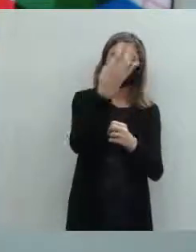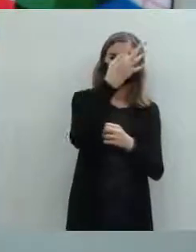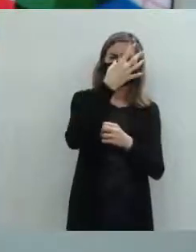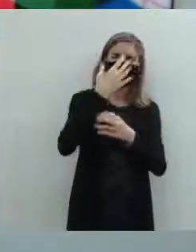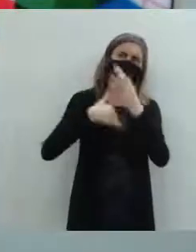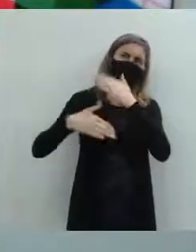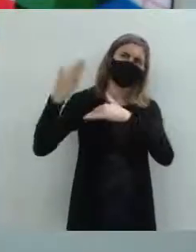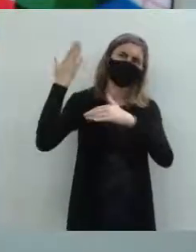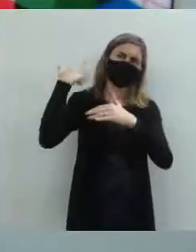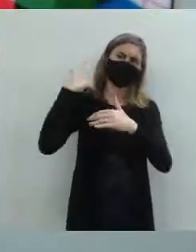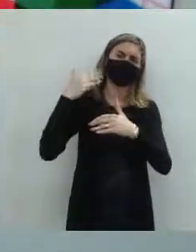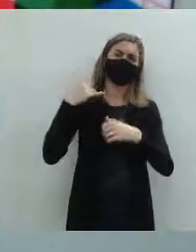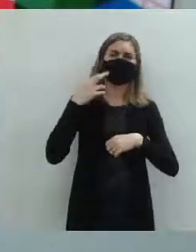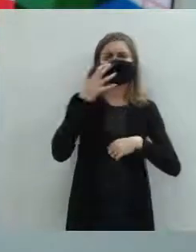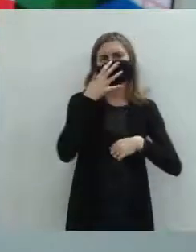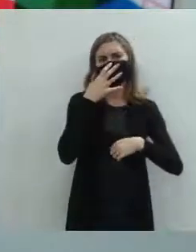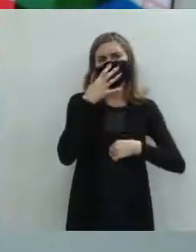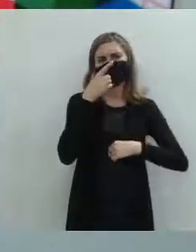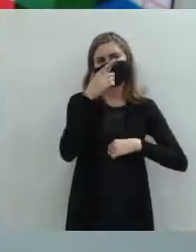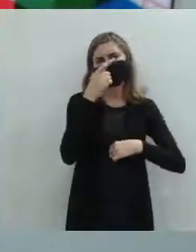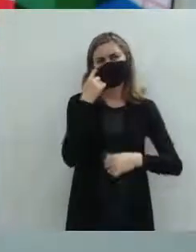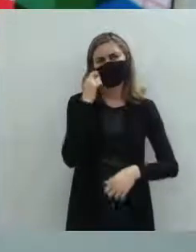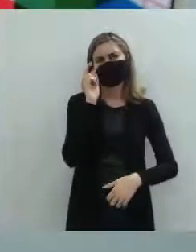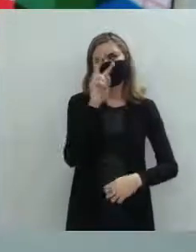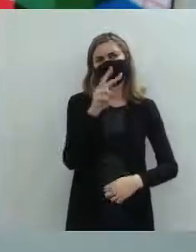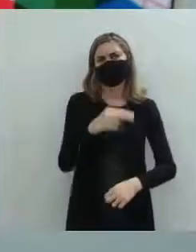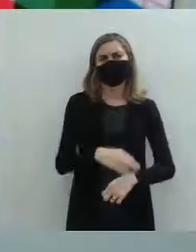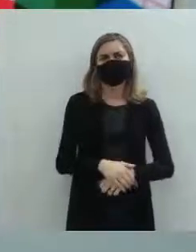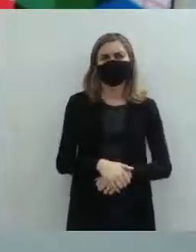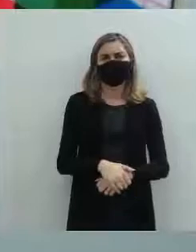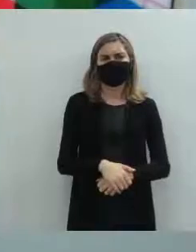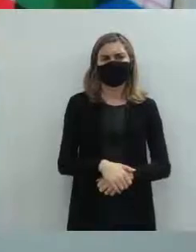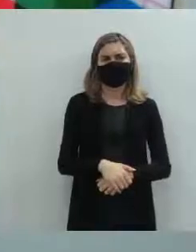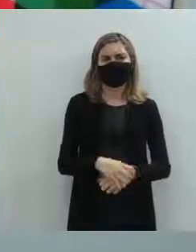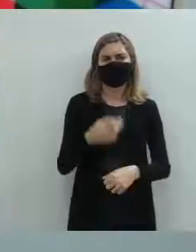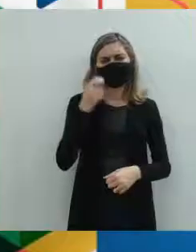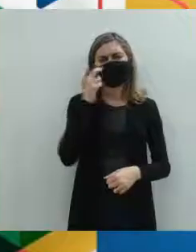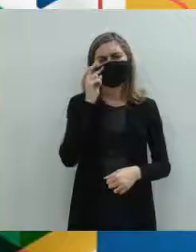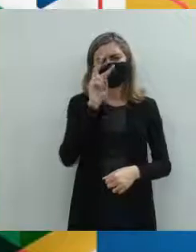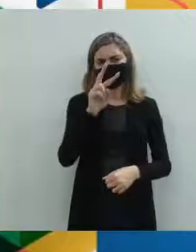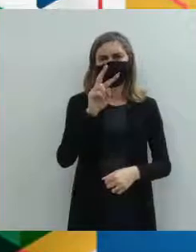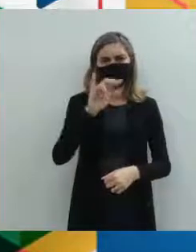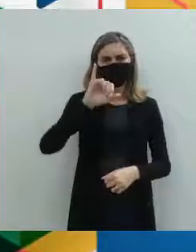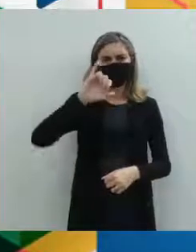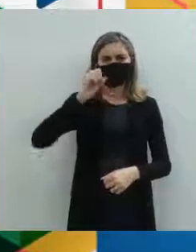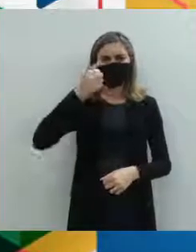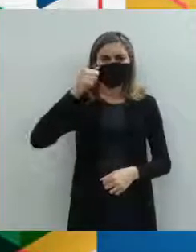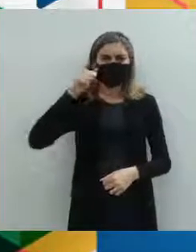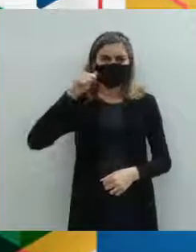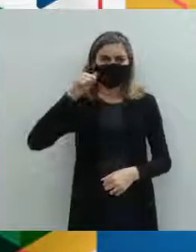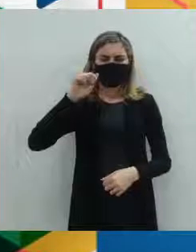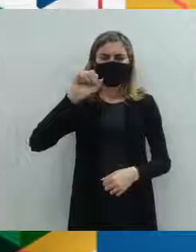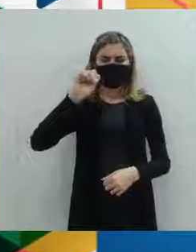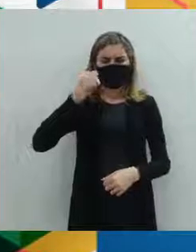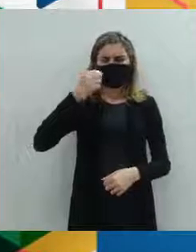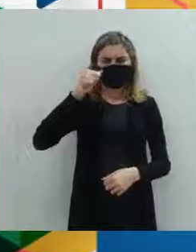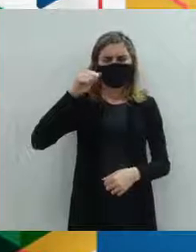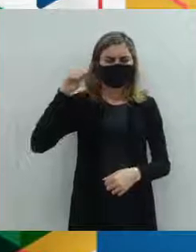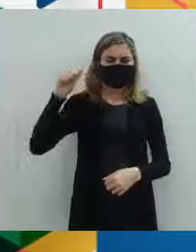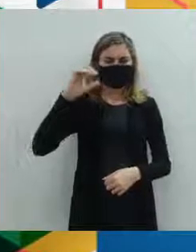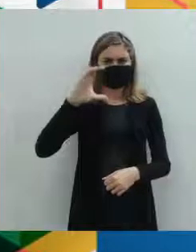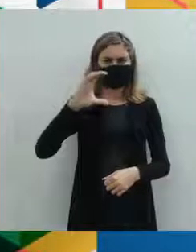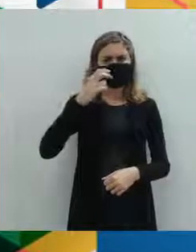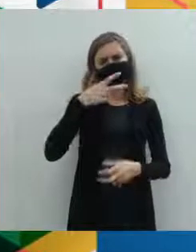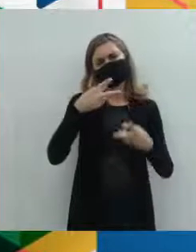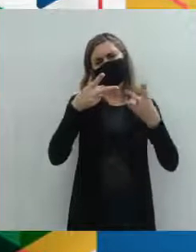e observassem esta imagem, tá? Isaac Newton teve a seguinte observação.